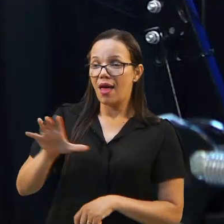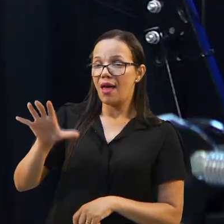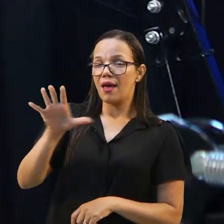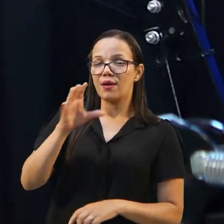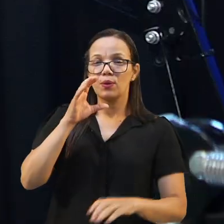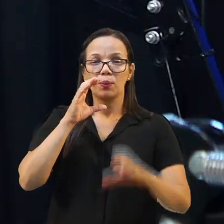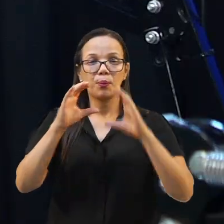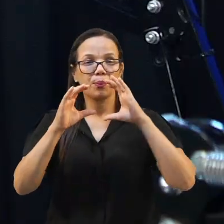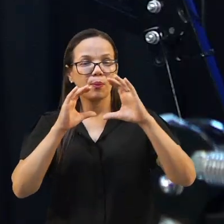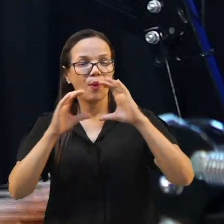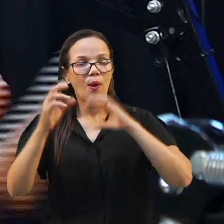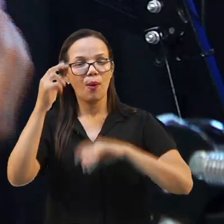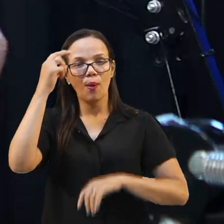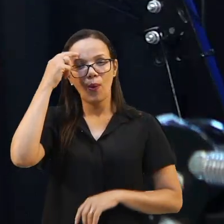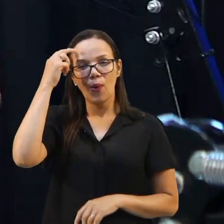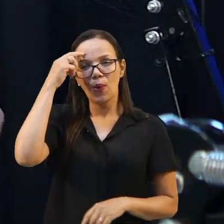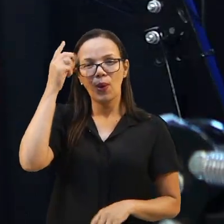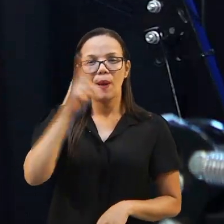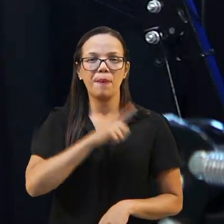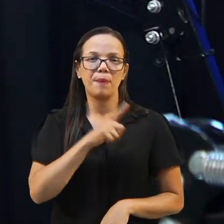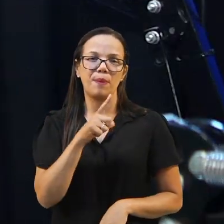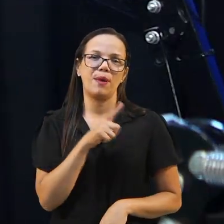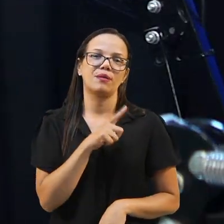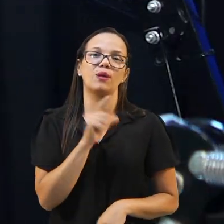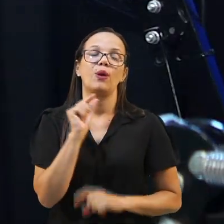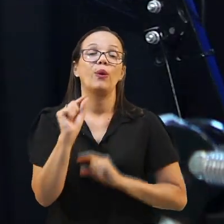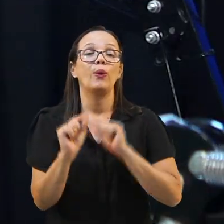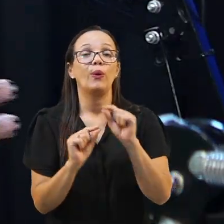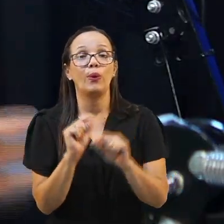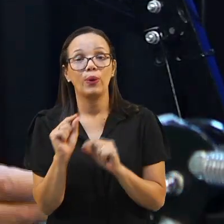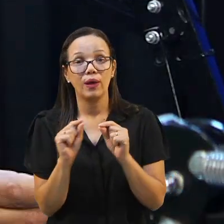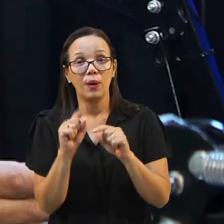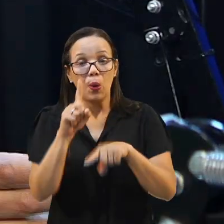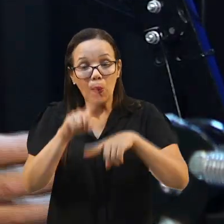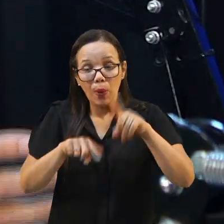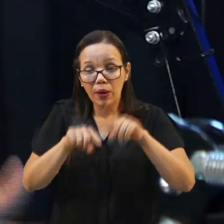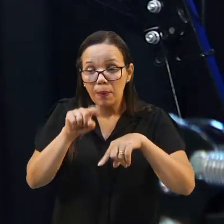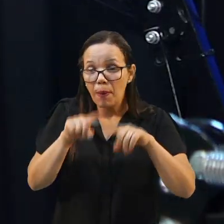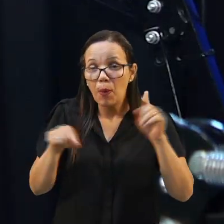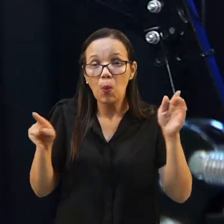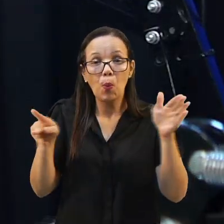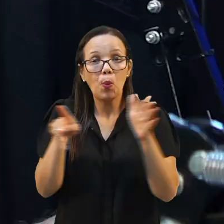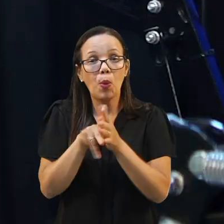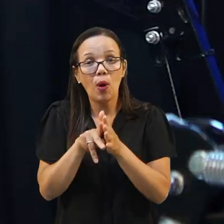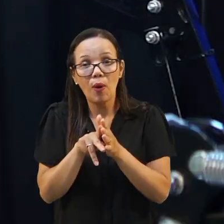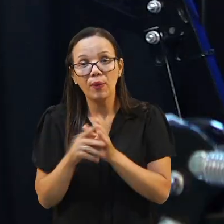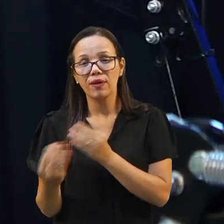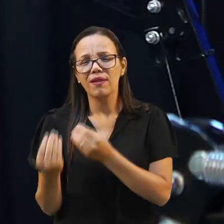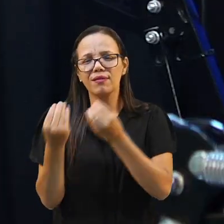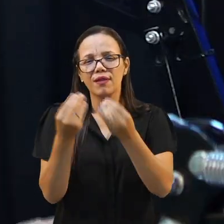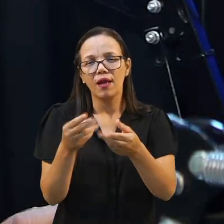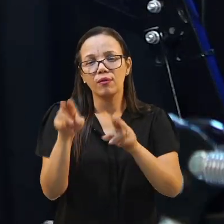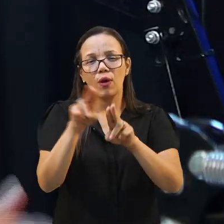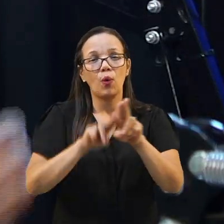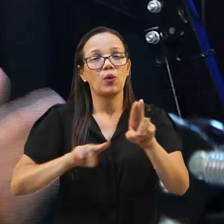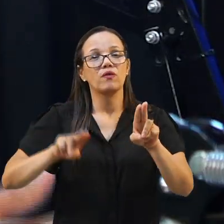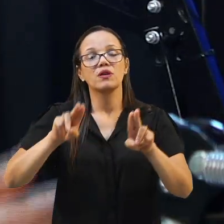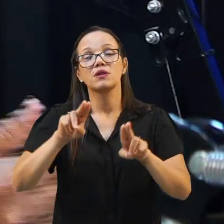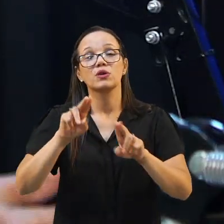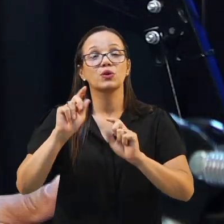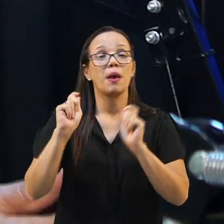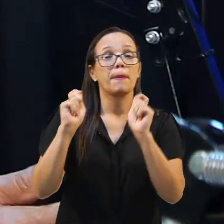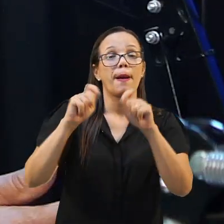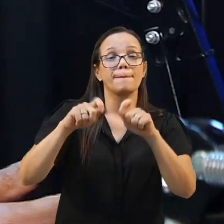de cultura, para que tivesse um equipamento que desse à universidade